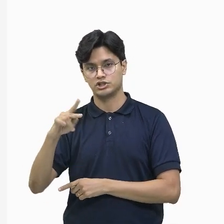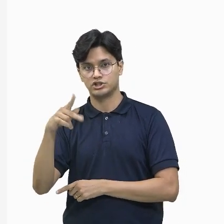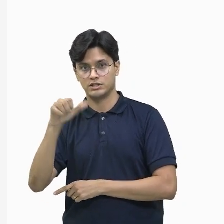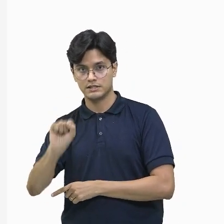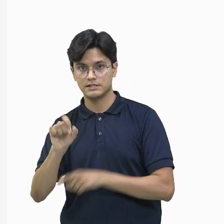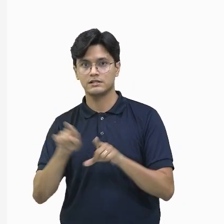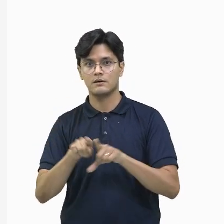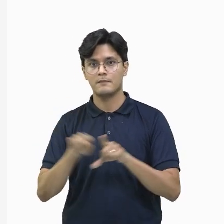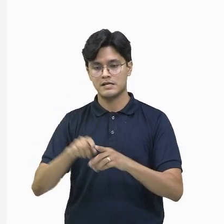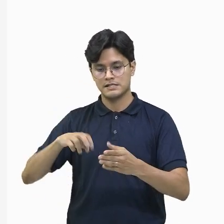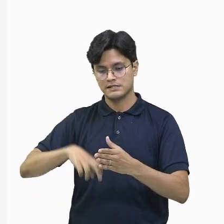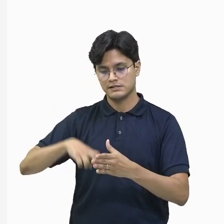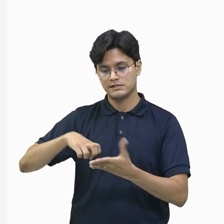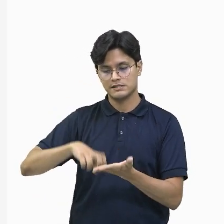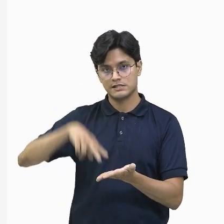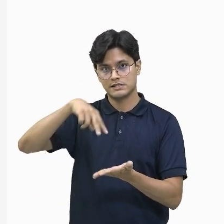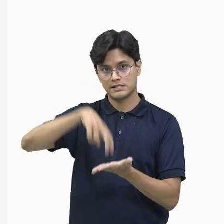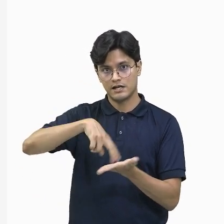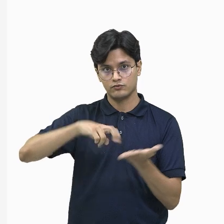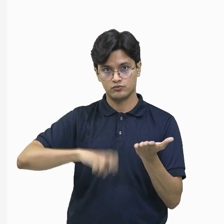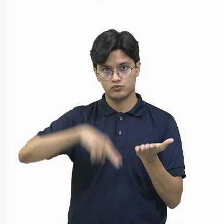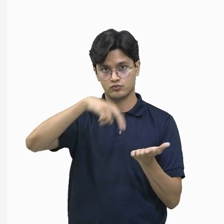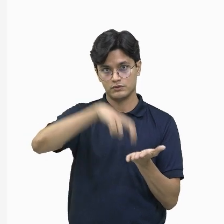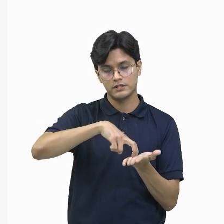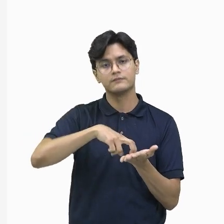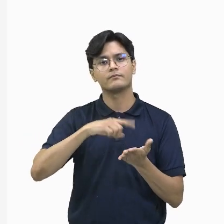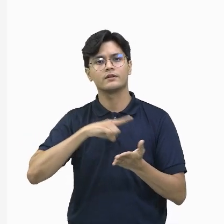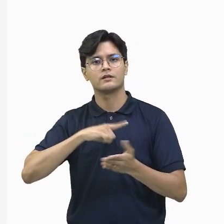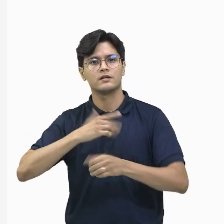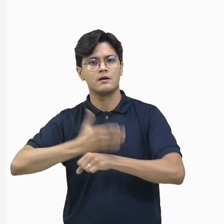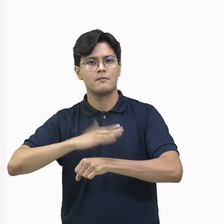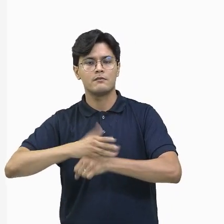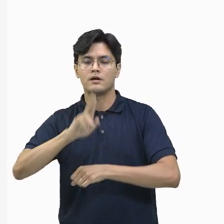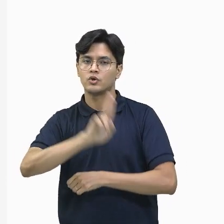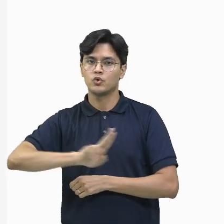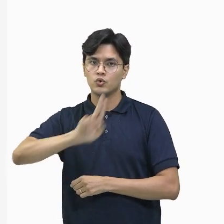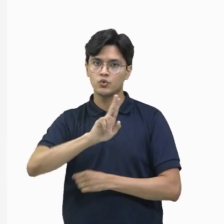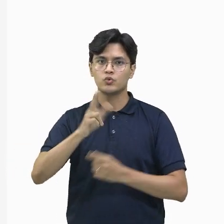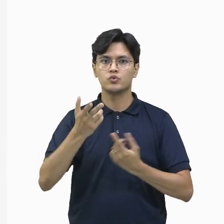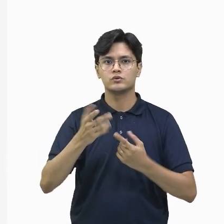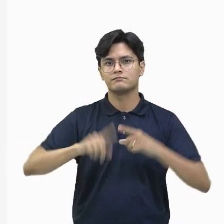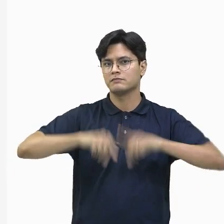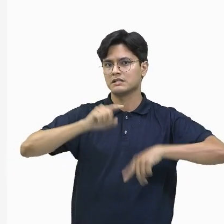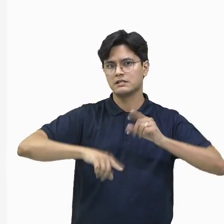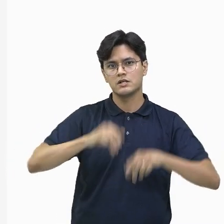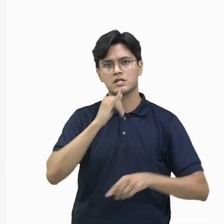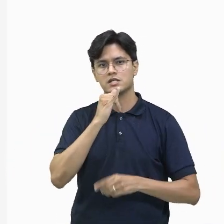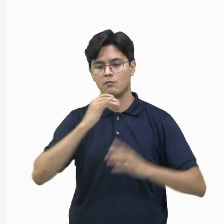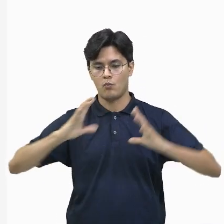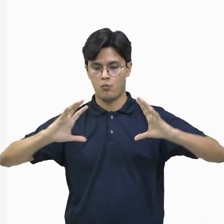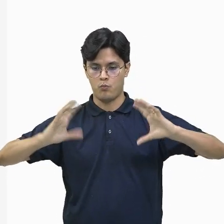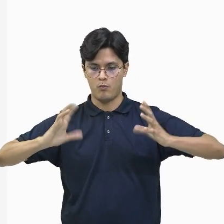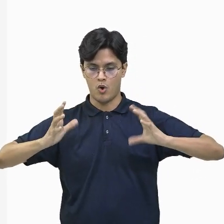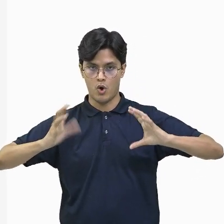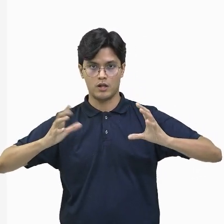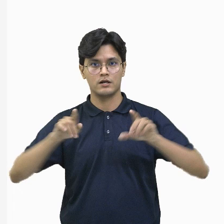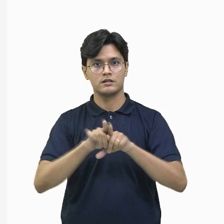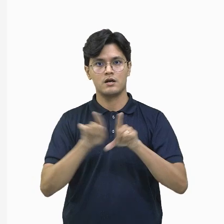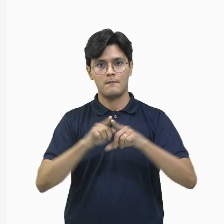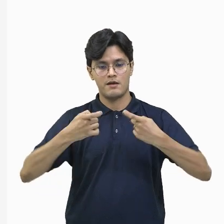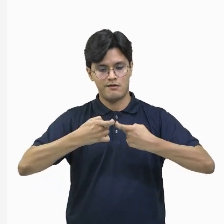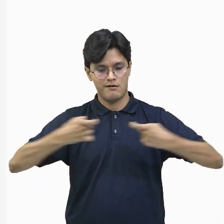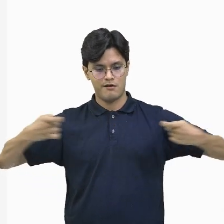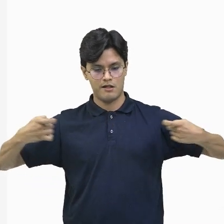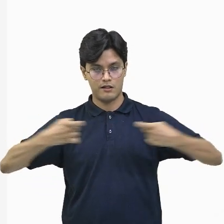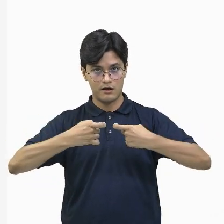tá? Os treinos geralmente utilizam equipamentos como bolas medicinais, os kettlebells, elásticos e